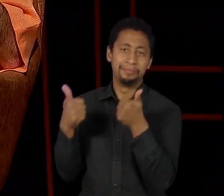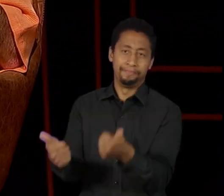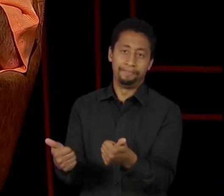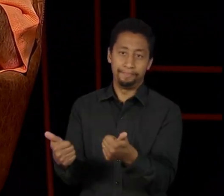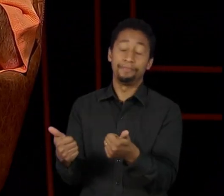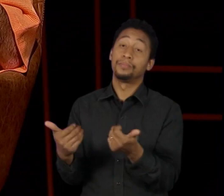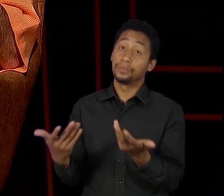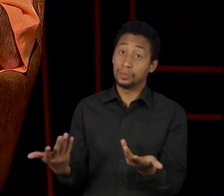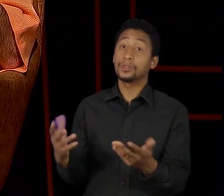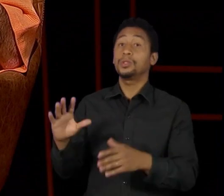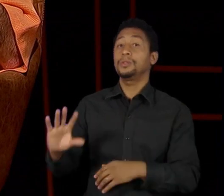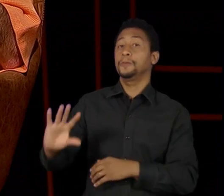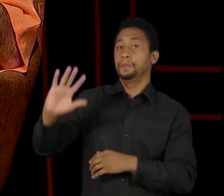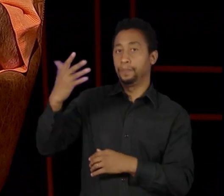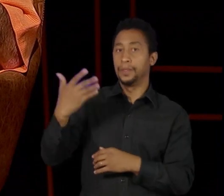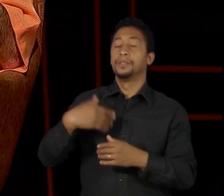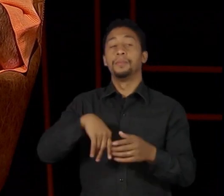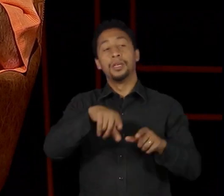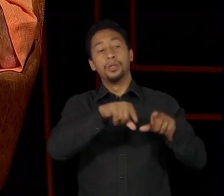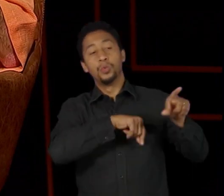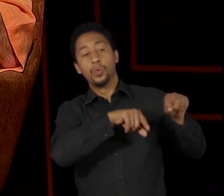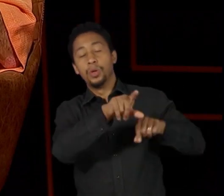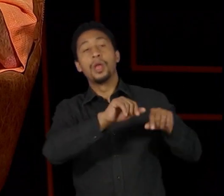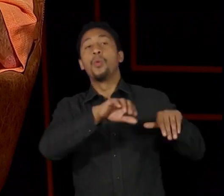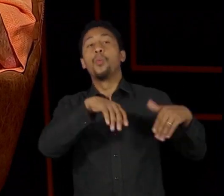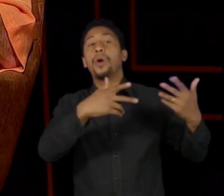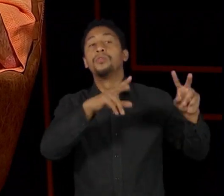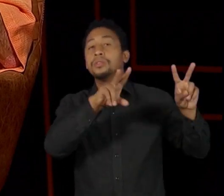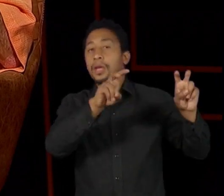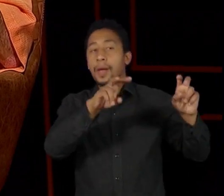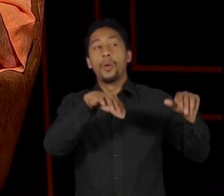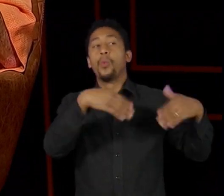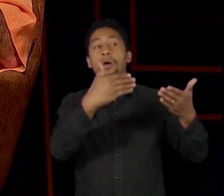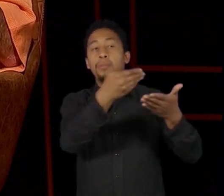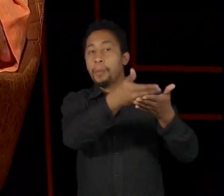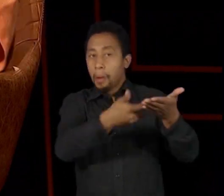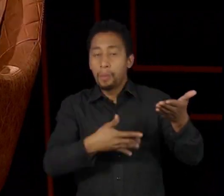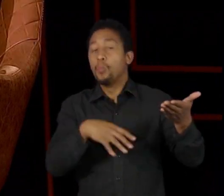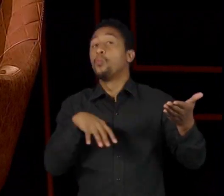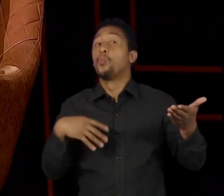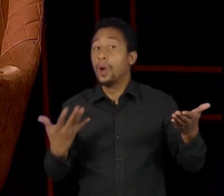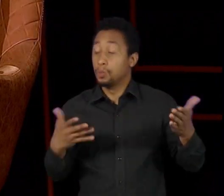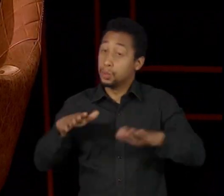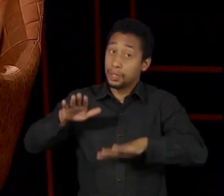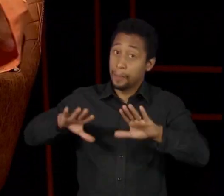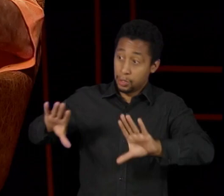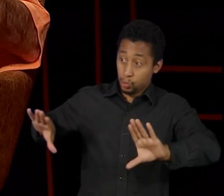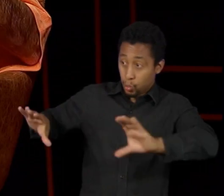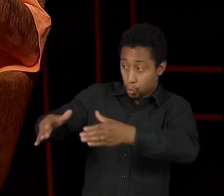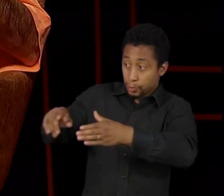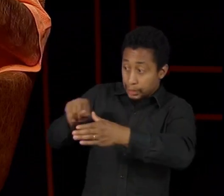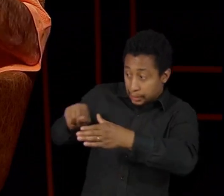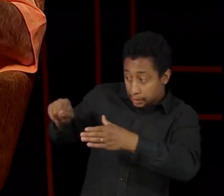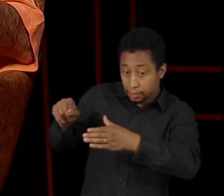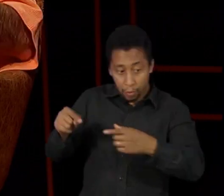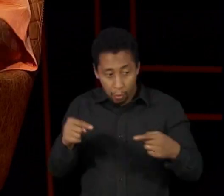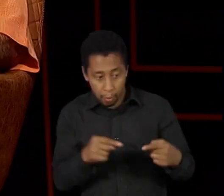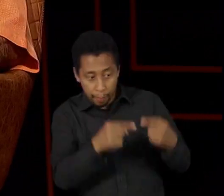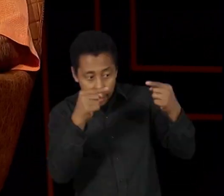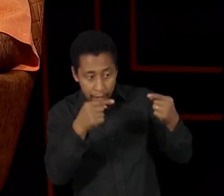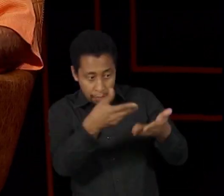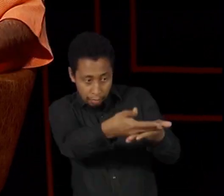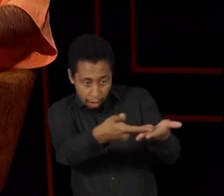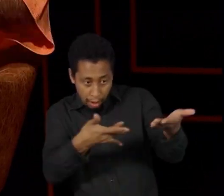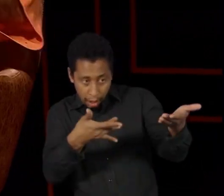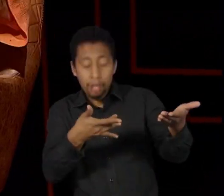peças são escolhidas a partir do elenco. Tem papel para todo mundo? Então, vamos montar isso. Como